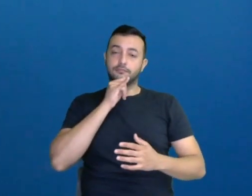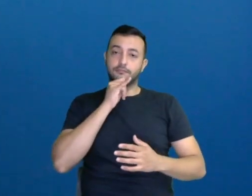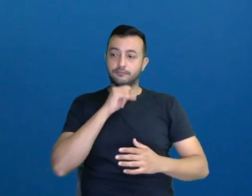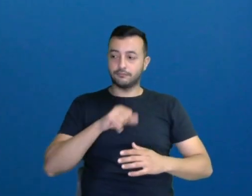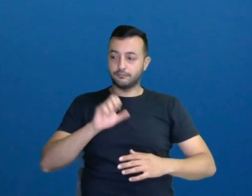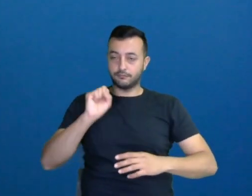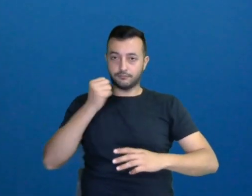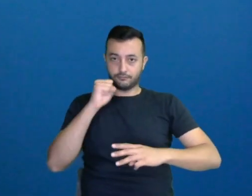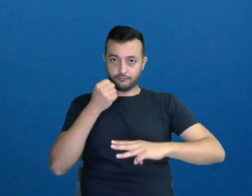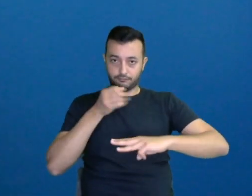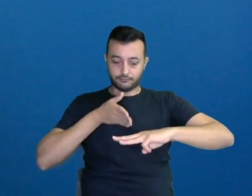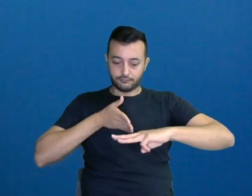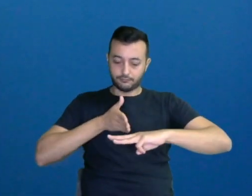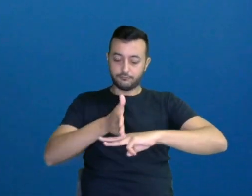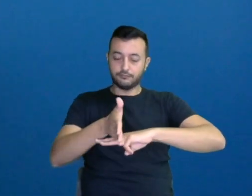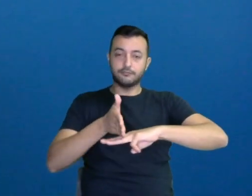S,